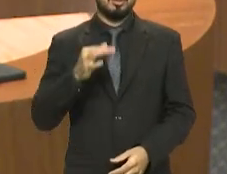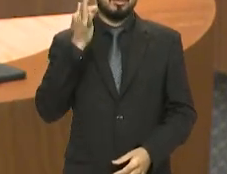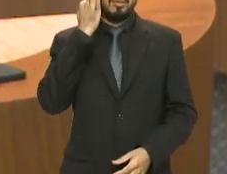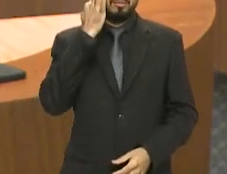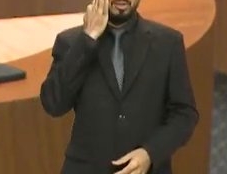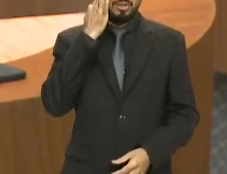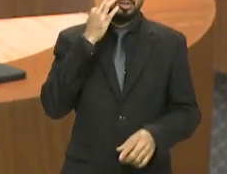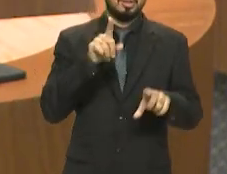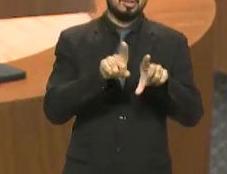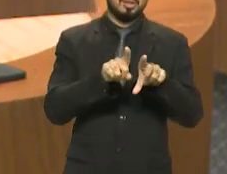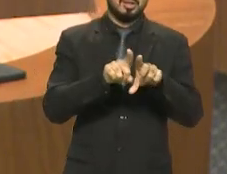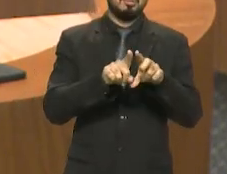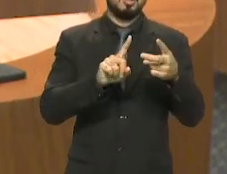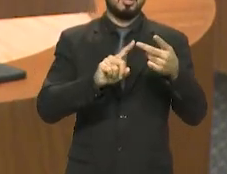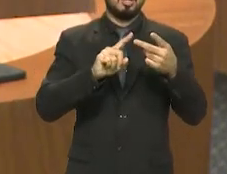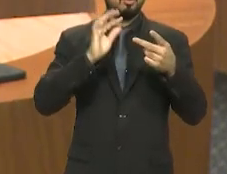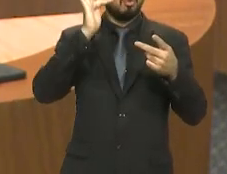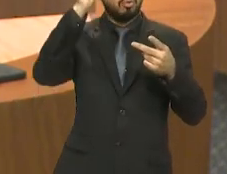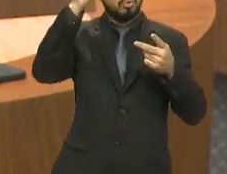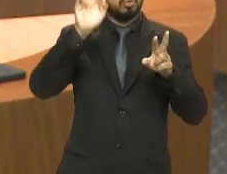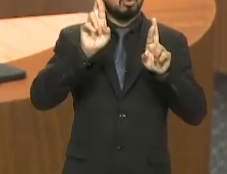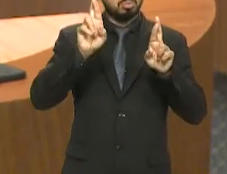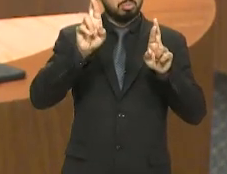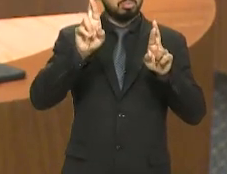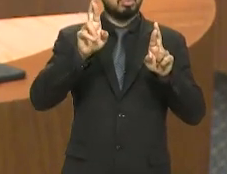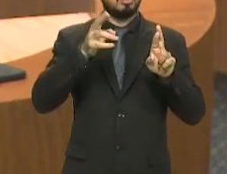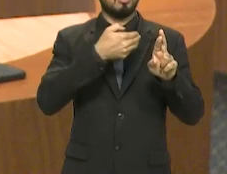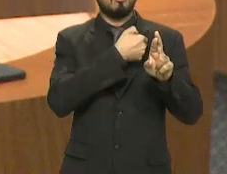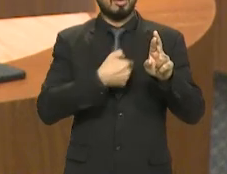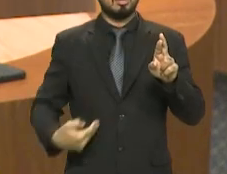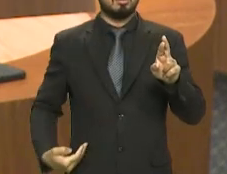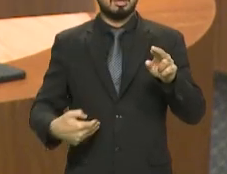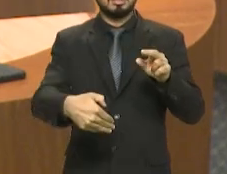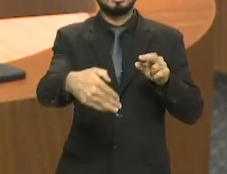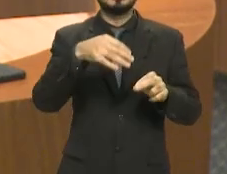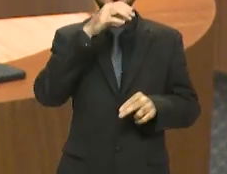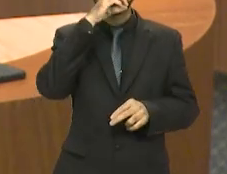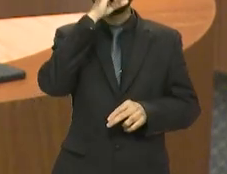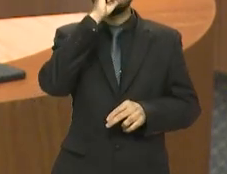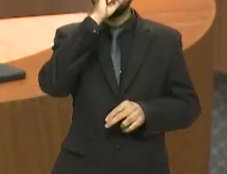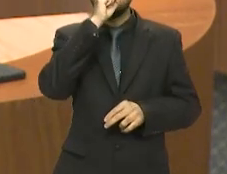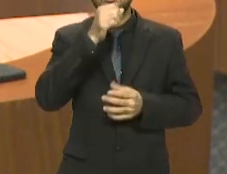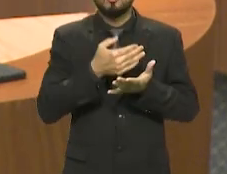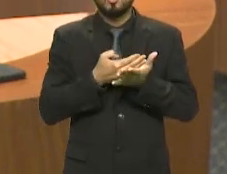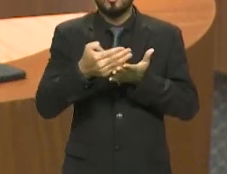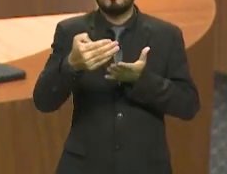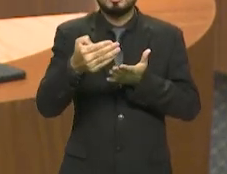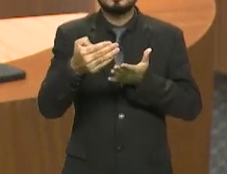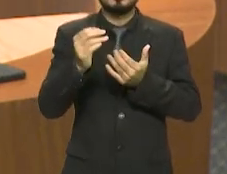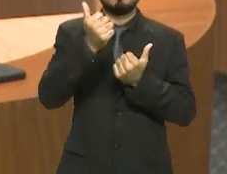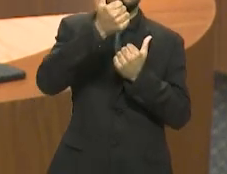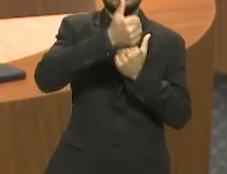Dino e o futuro governador, a partir de sábado, Brandão, hoje vice-governador.